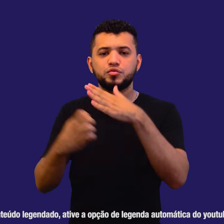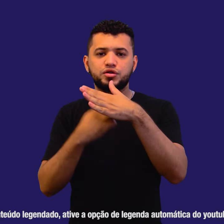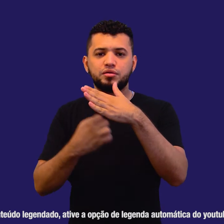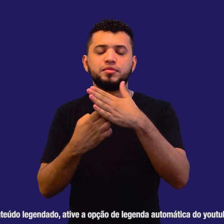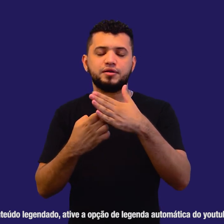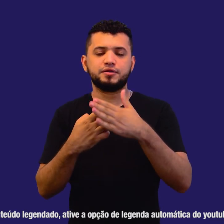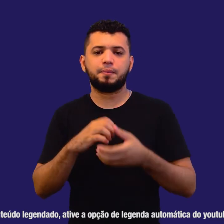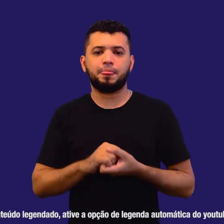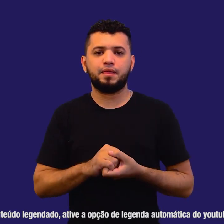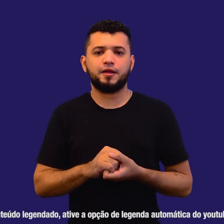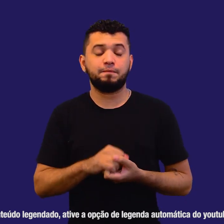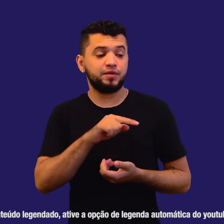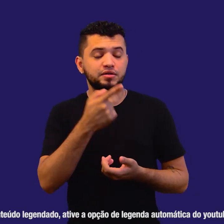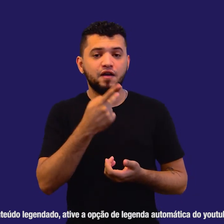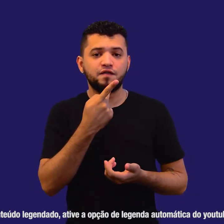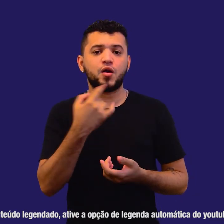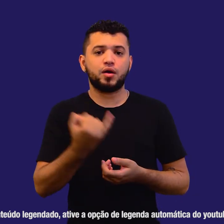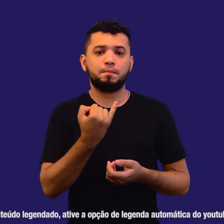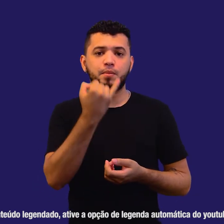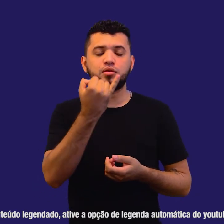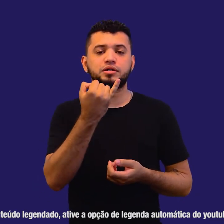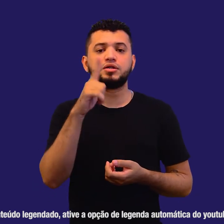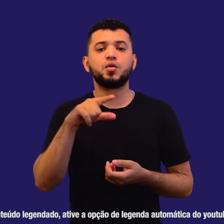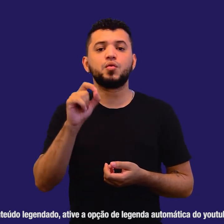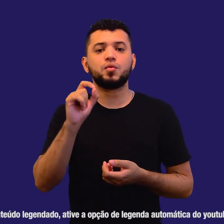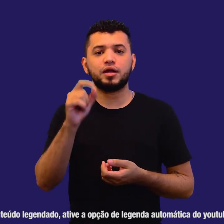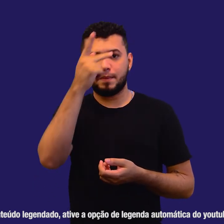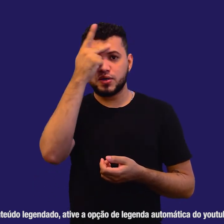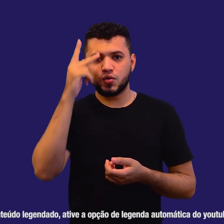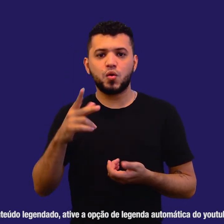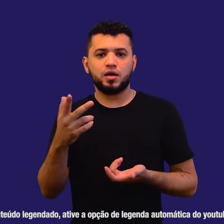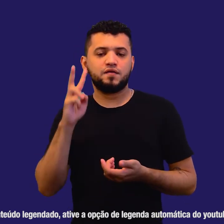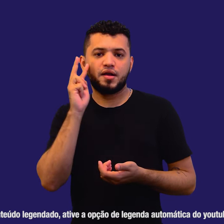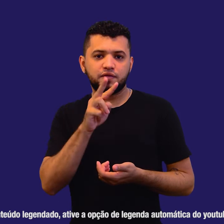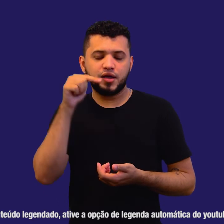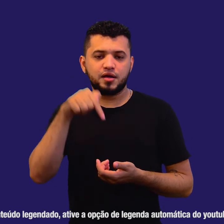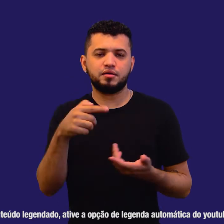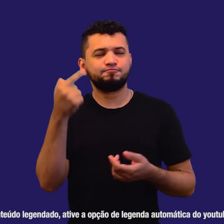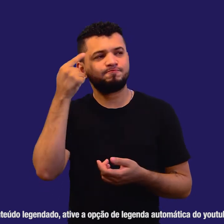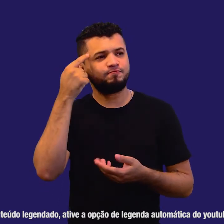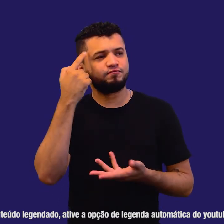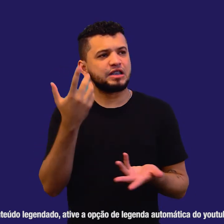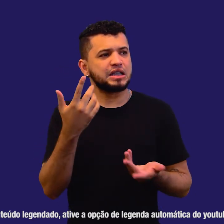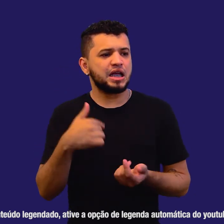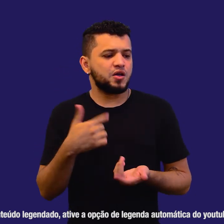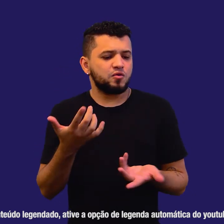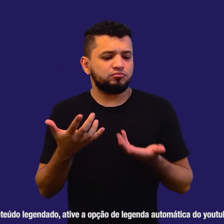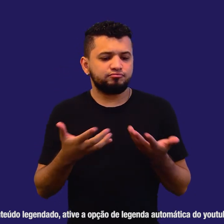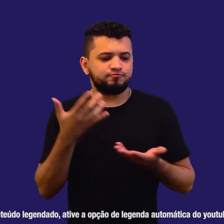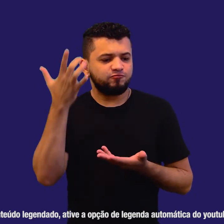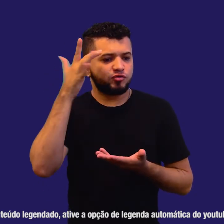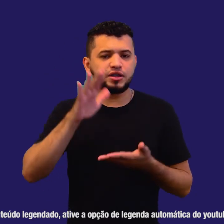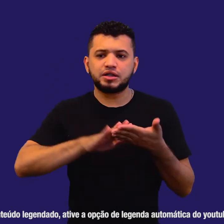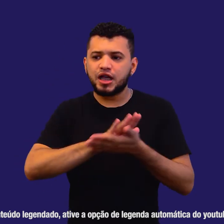sim. Agora, você citou um ponto muito importante, Priscila. Talvez quem esteja escutando a gente tenha pensado assim, mas eu não vou fazer nada,